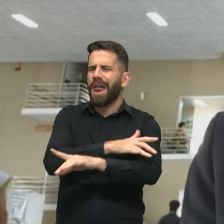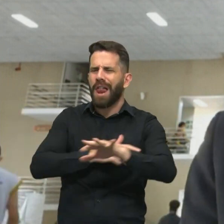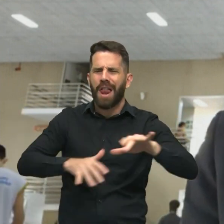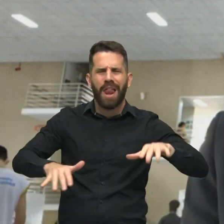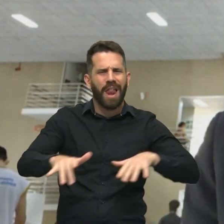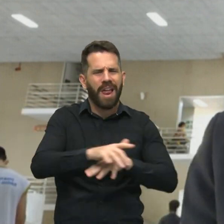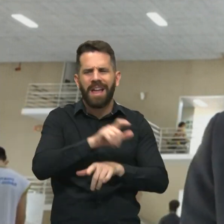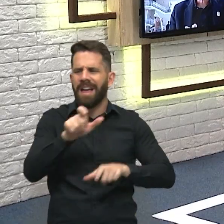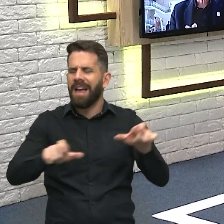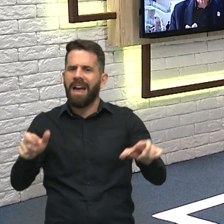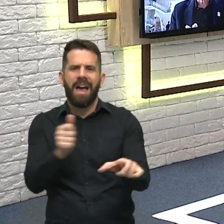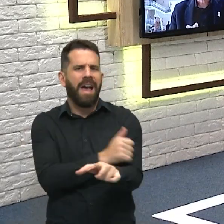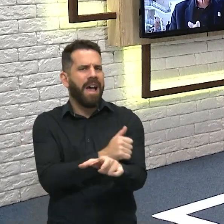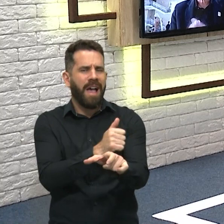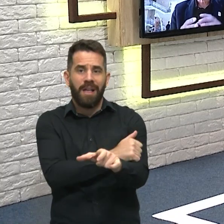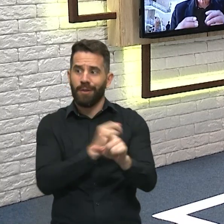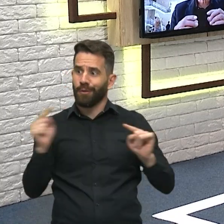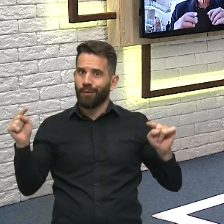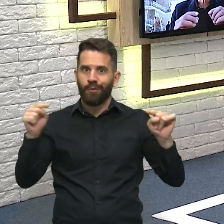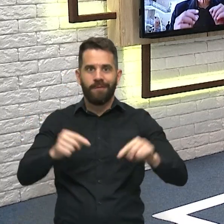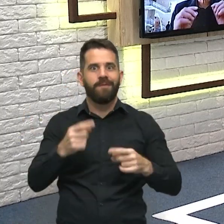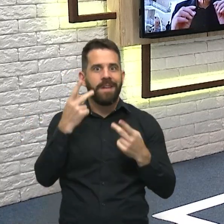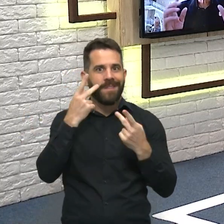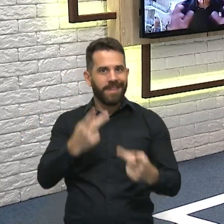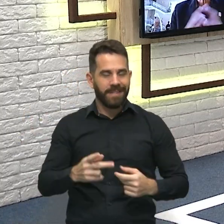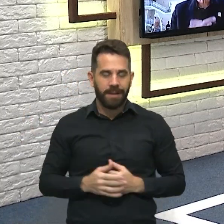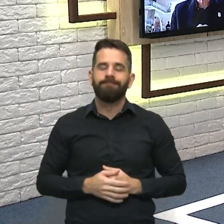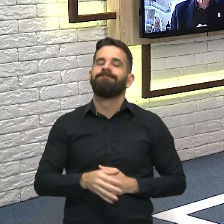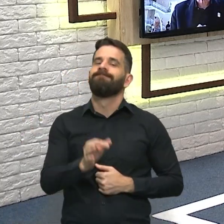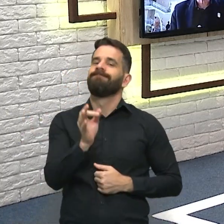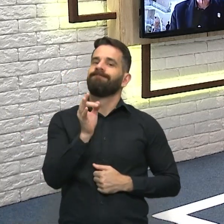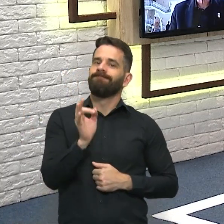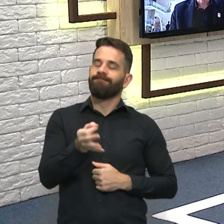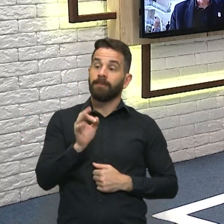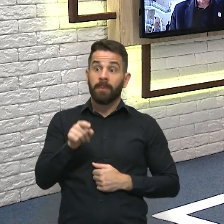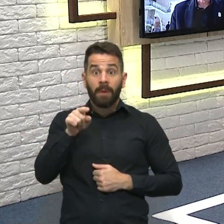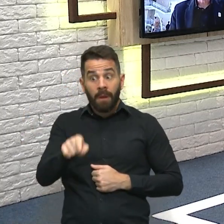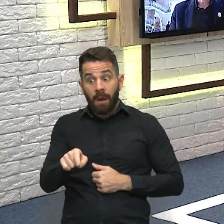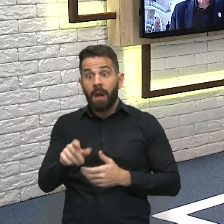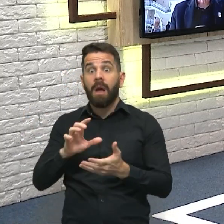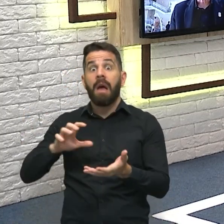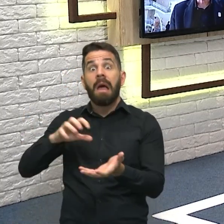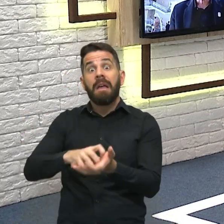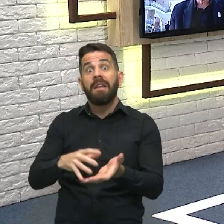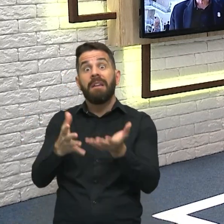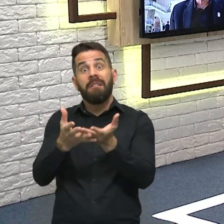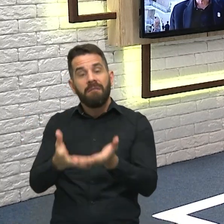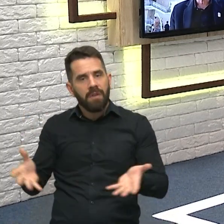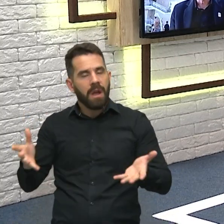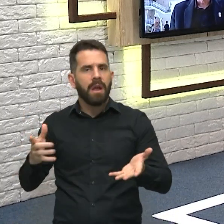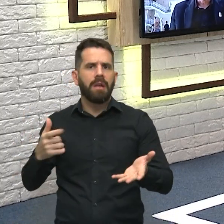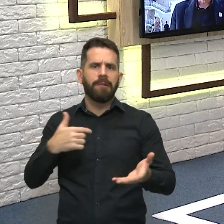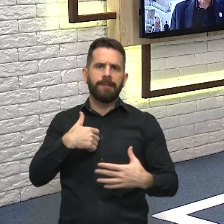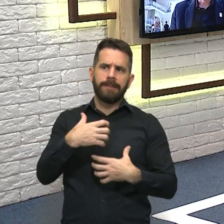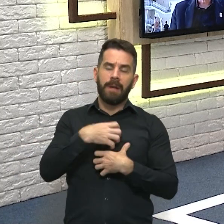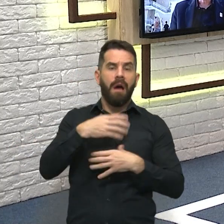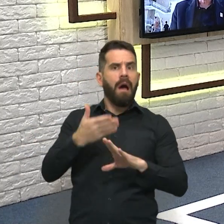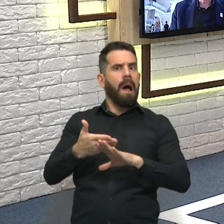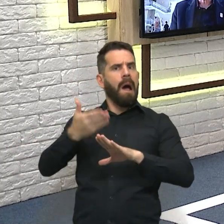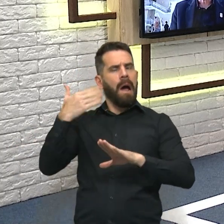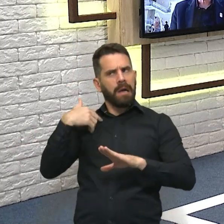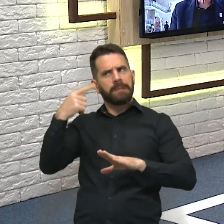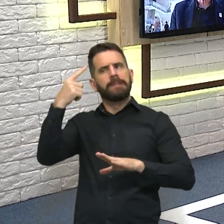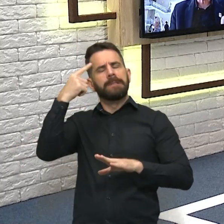professor? Excelente, não é um evento que está acima das nossas expectativas. Nós tínhamos expectativa de mais ou menos o